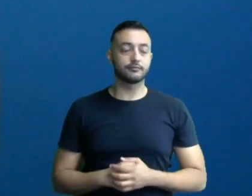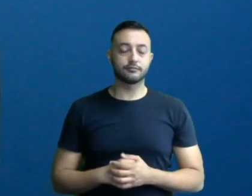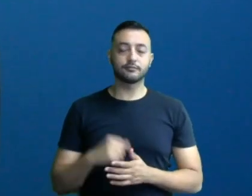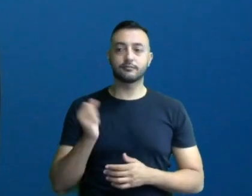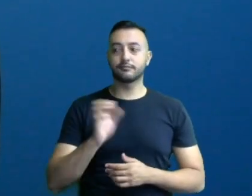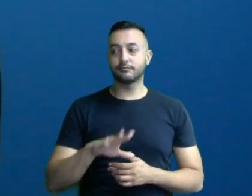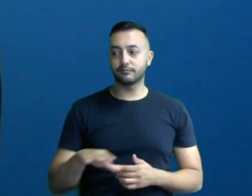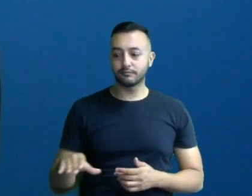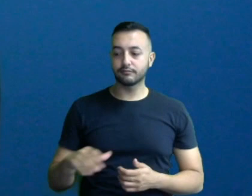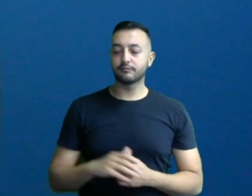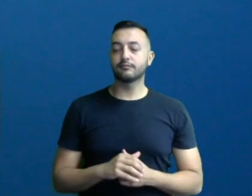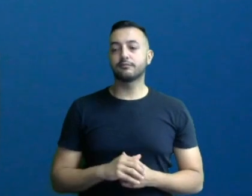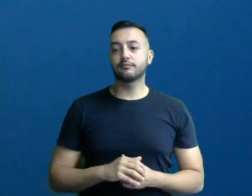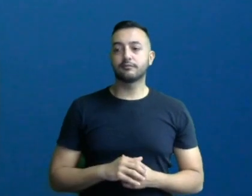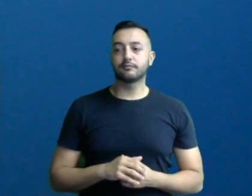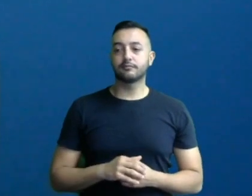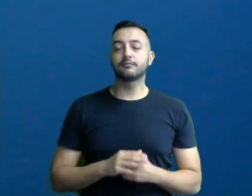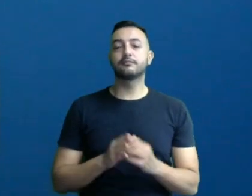crianças